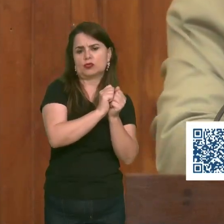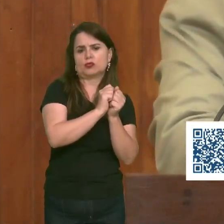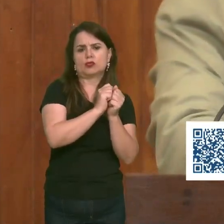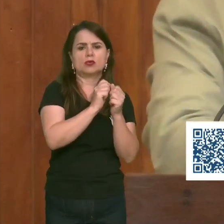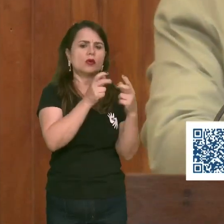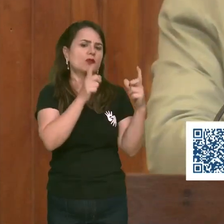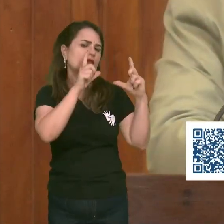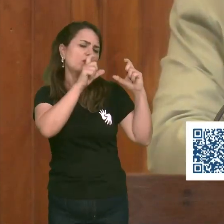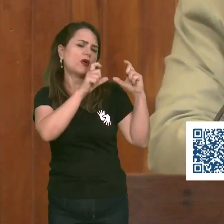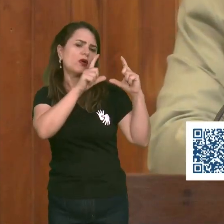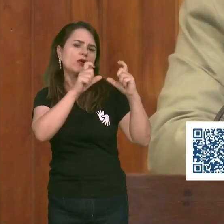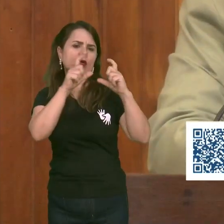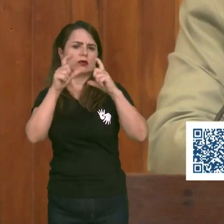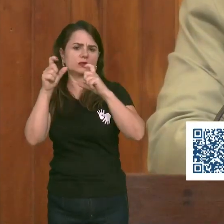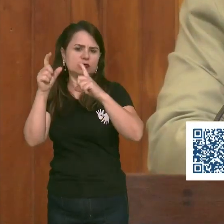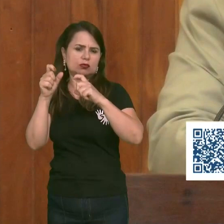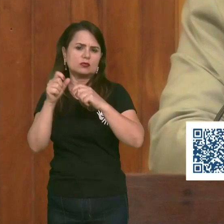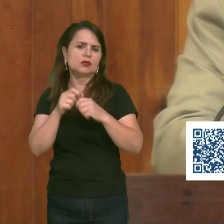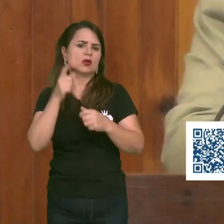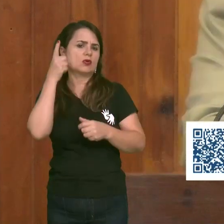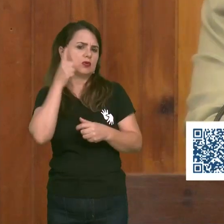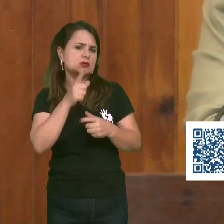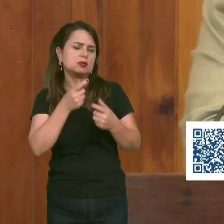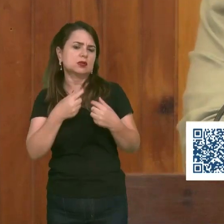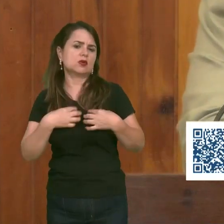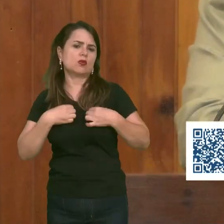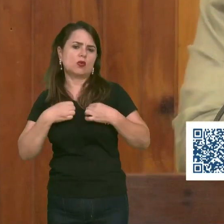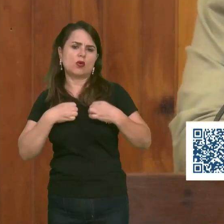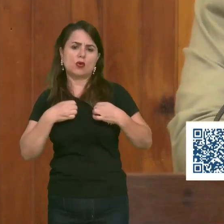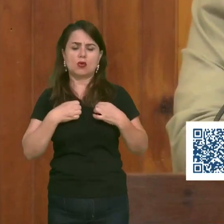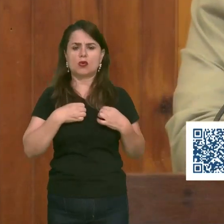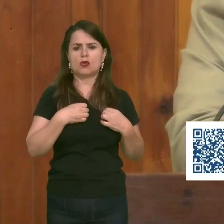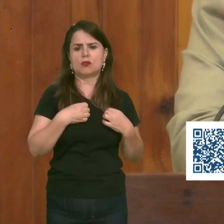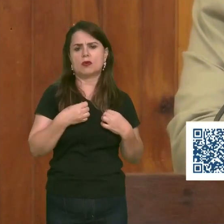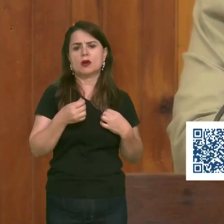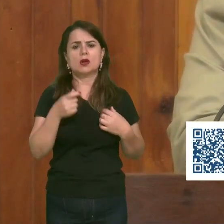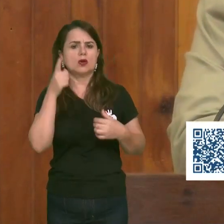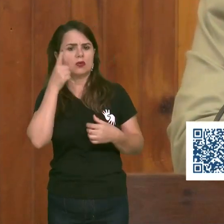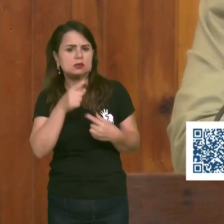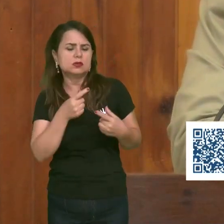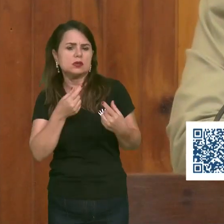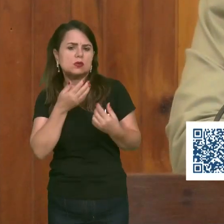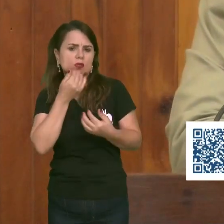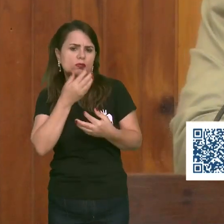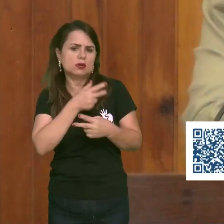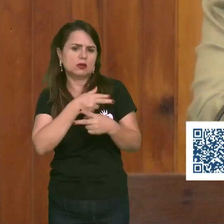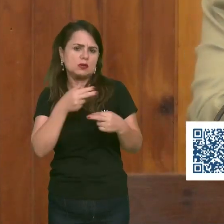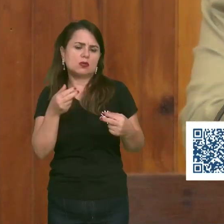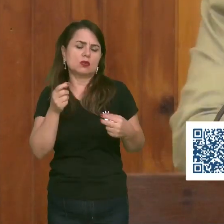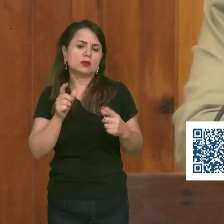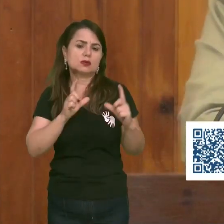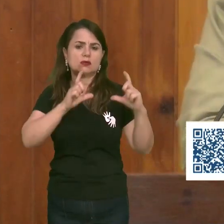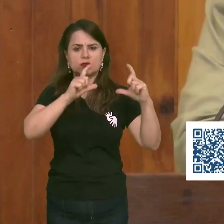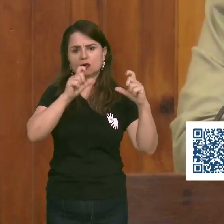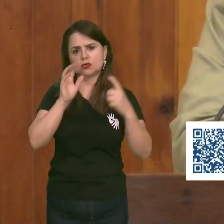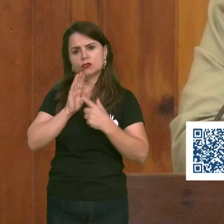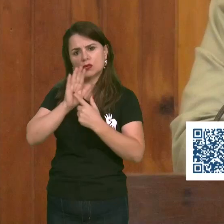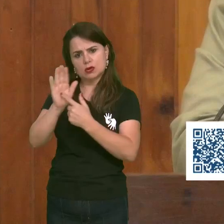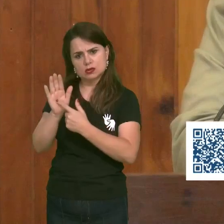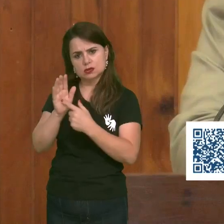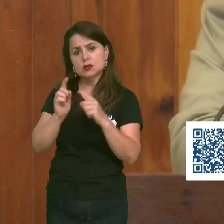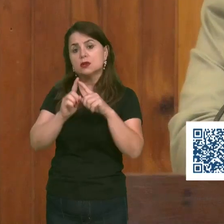alimentos arrecadados e a estrutura física do prédio do Tiro de Guerra está